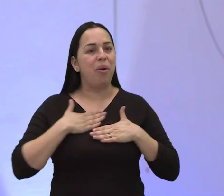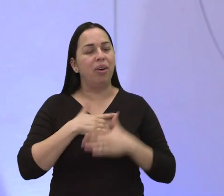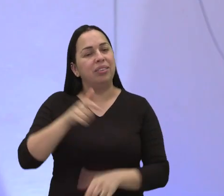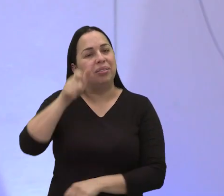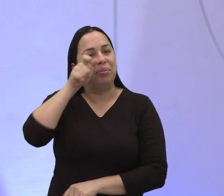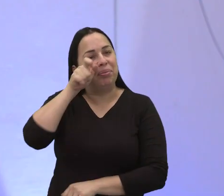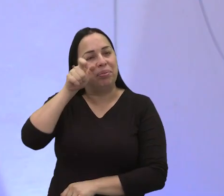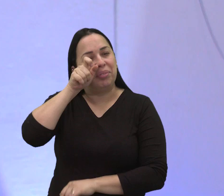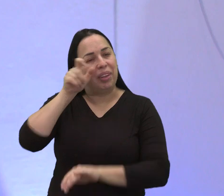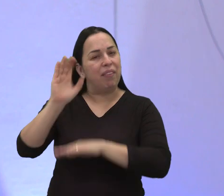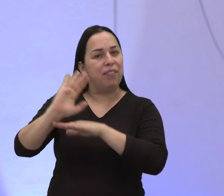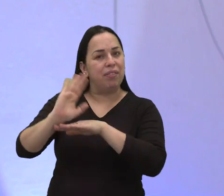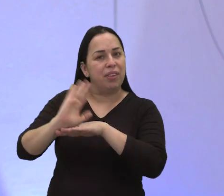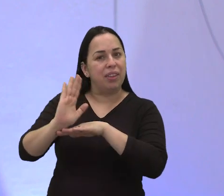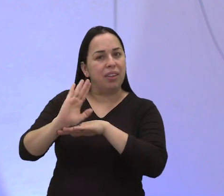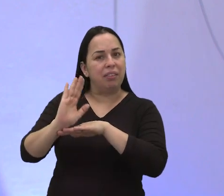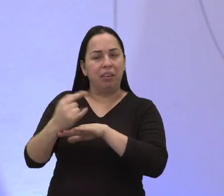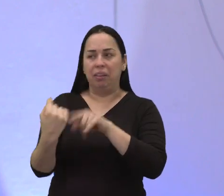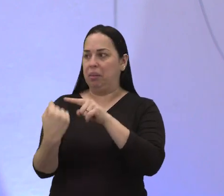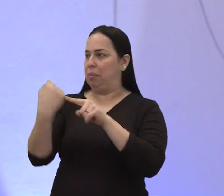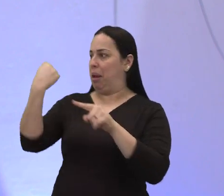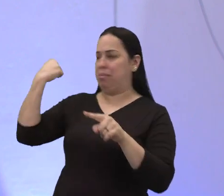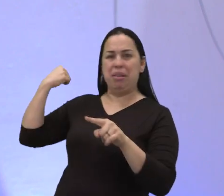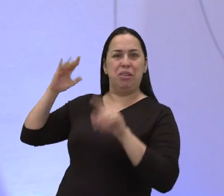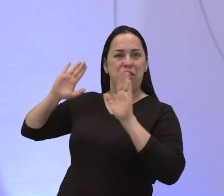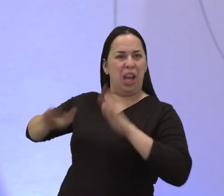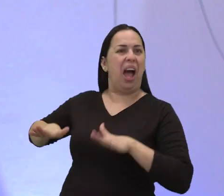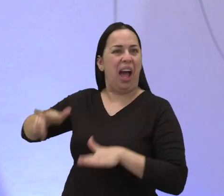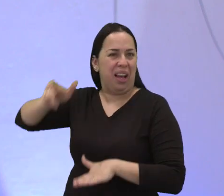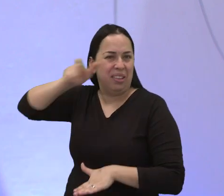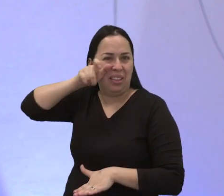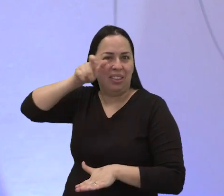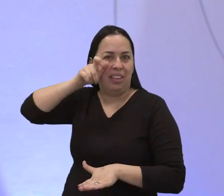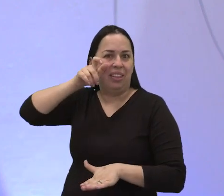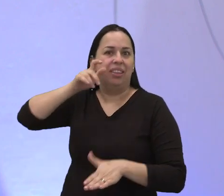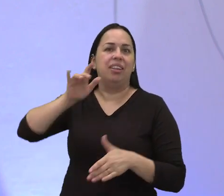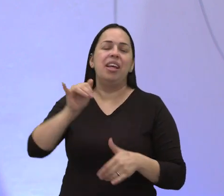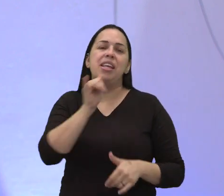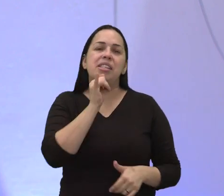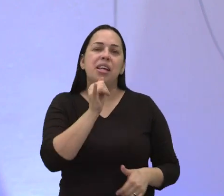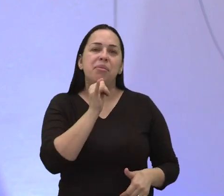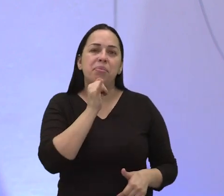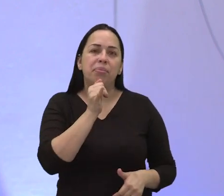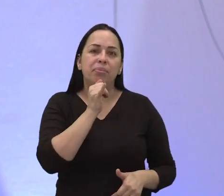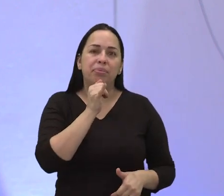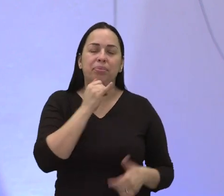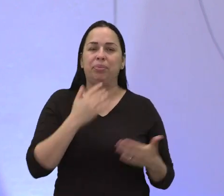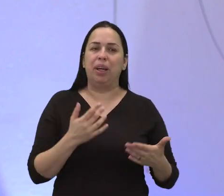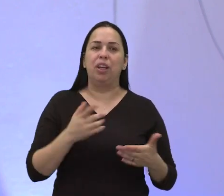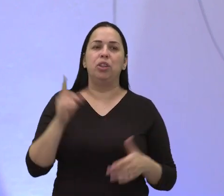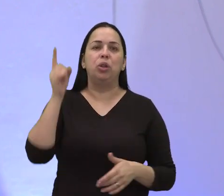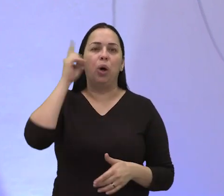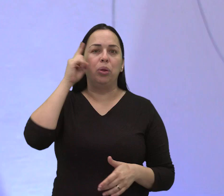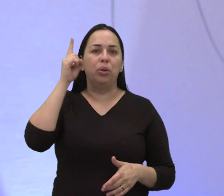ver alguns filmes que eu já vejo desde criança. Eu vejo direto os mesmos filmes. Por exemplo, eu assisto